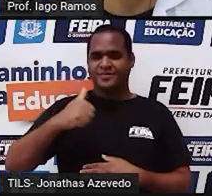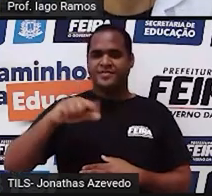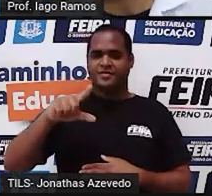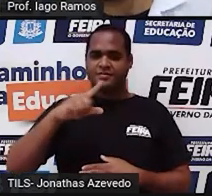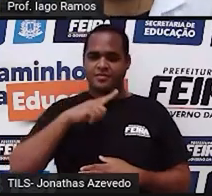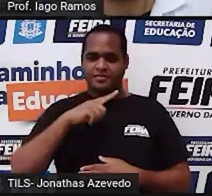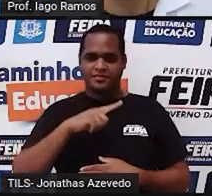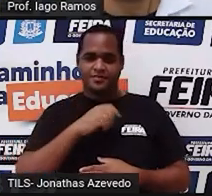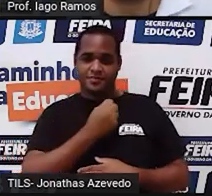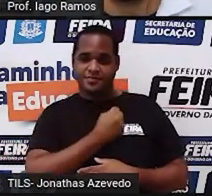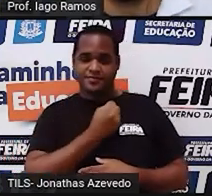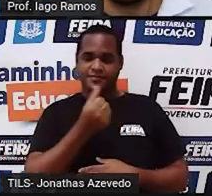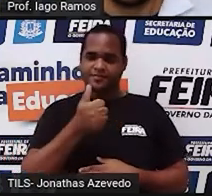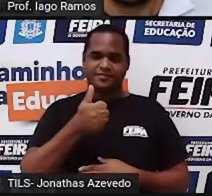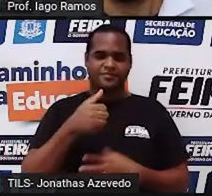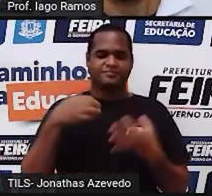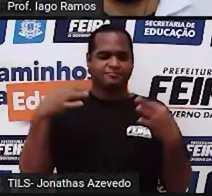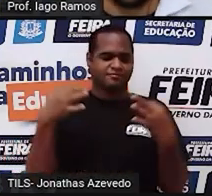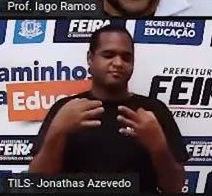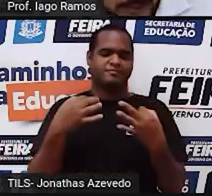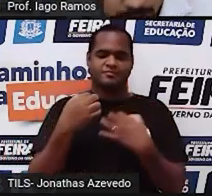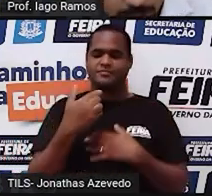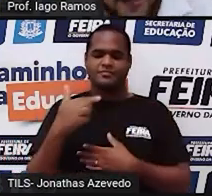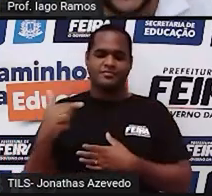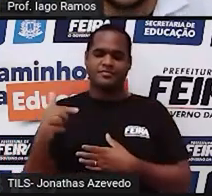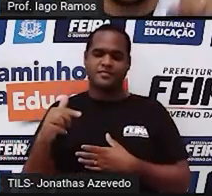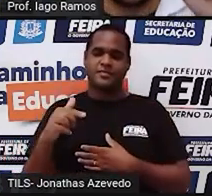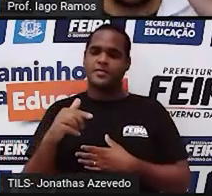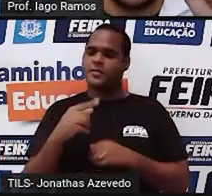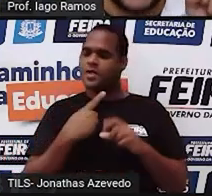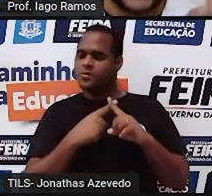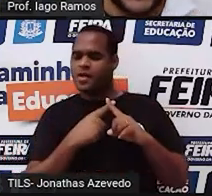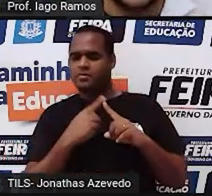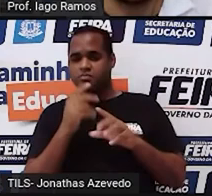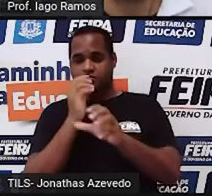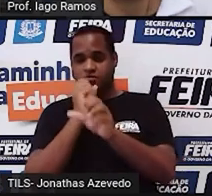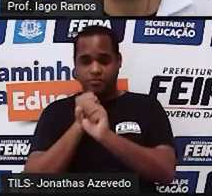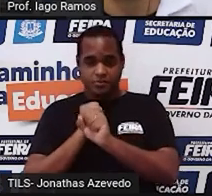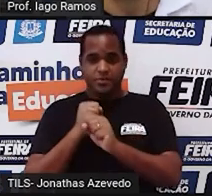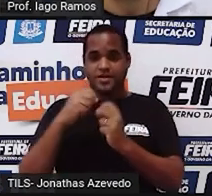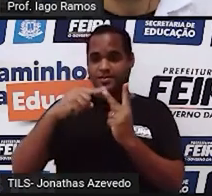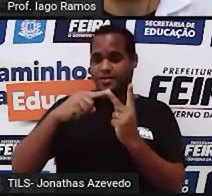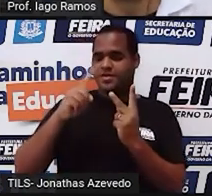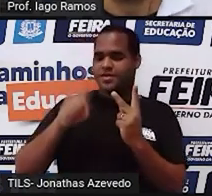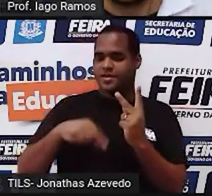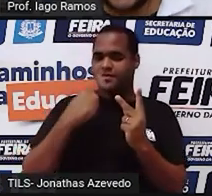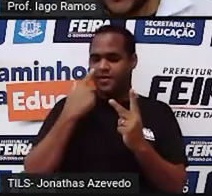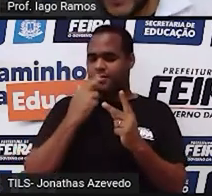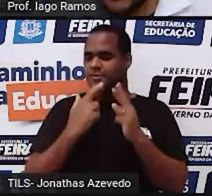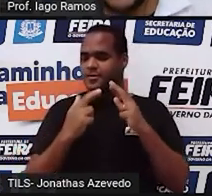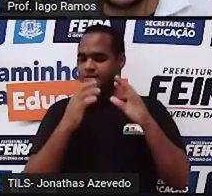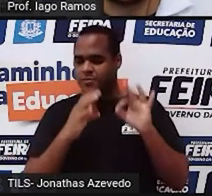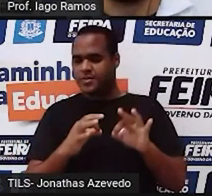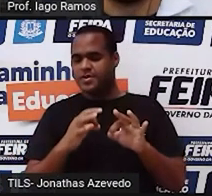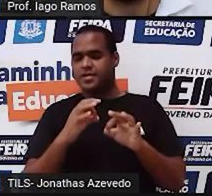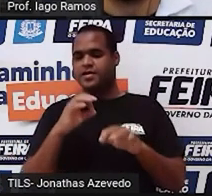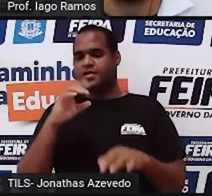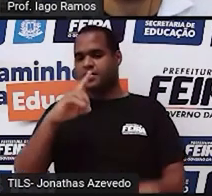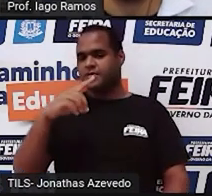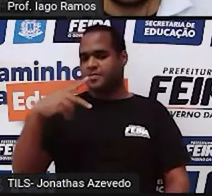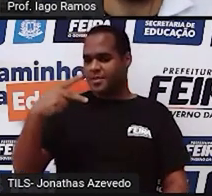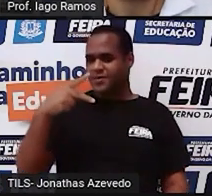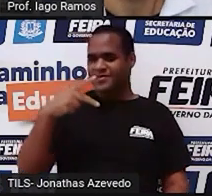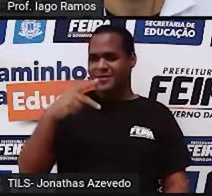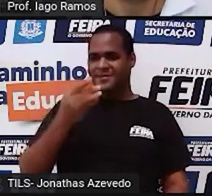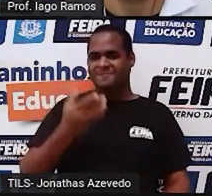11 não é quadrado perfeito porque calculando a raiz dele O resultado é uma dízima